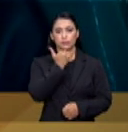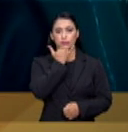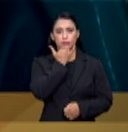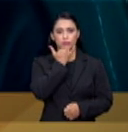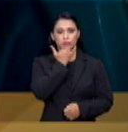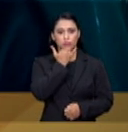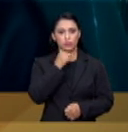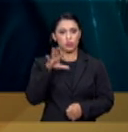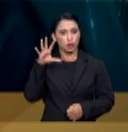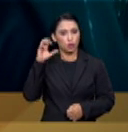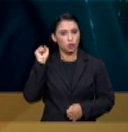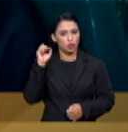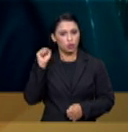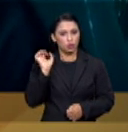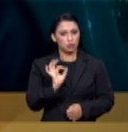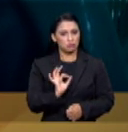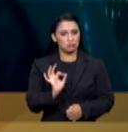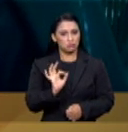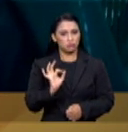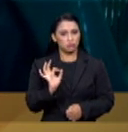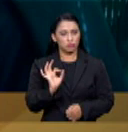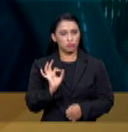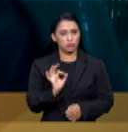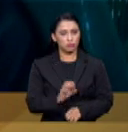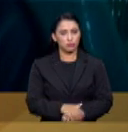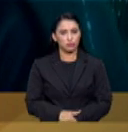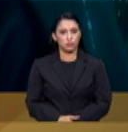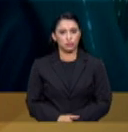Não estou ouvindo ele.